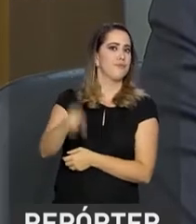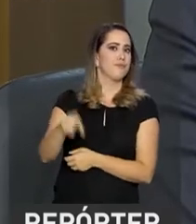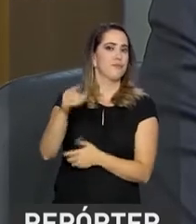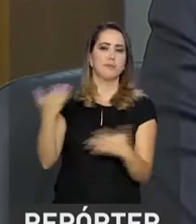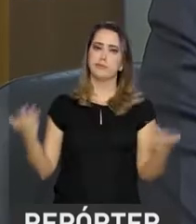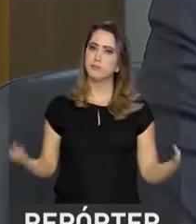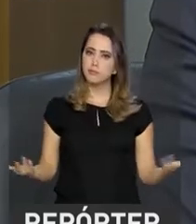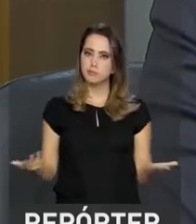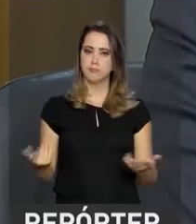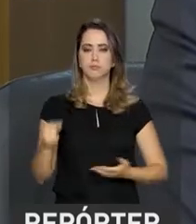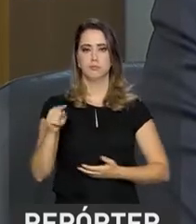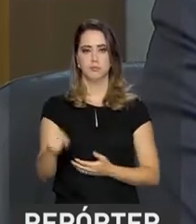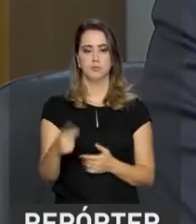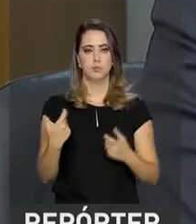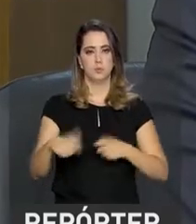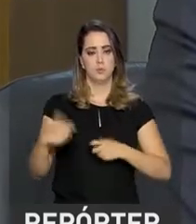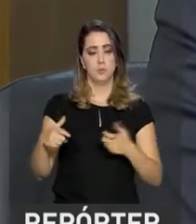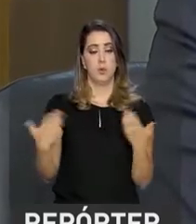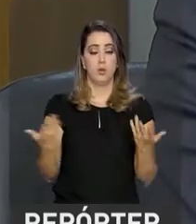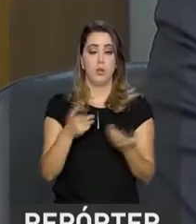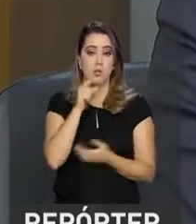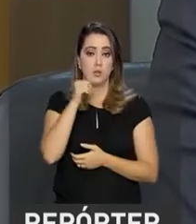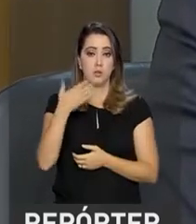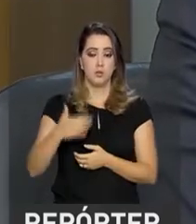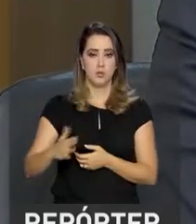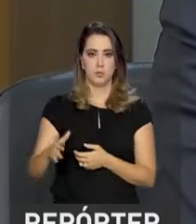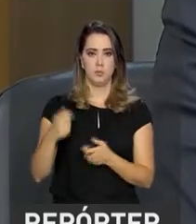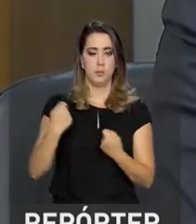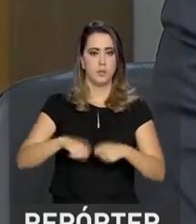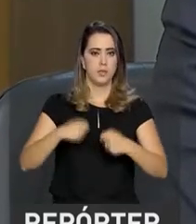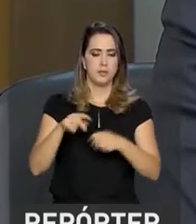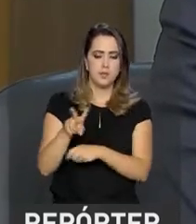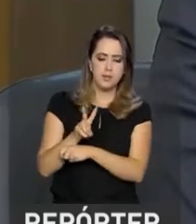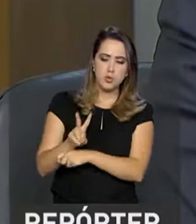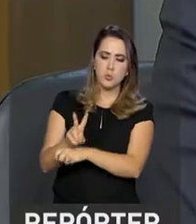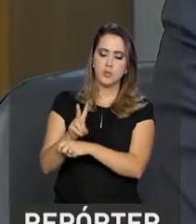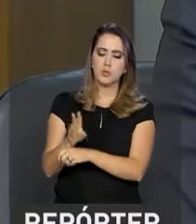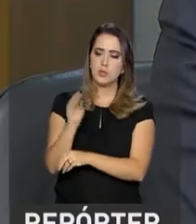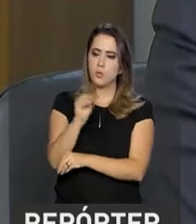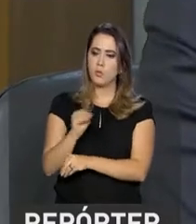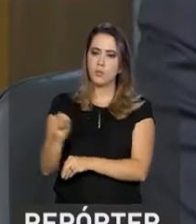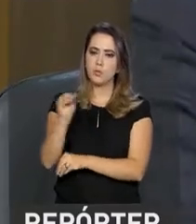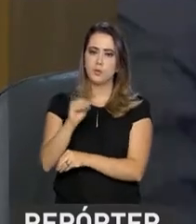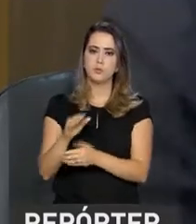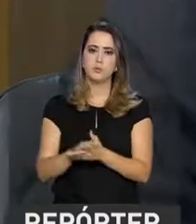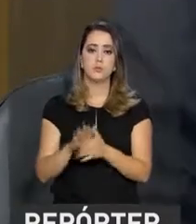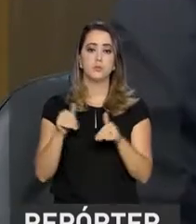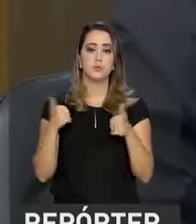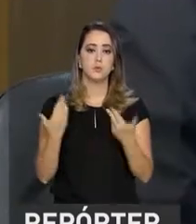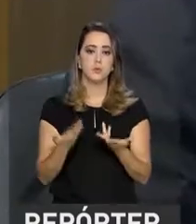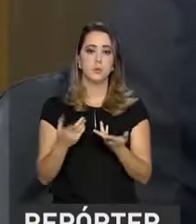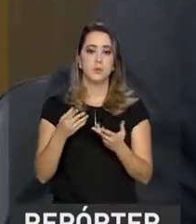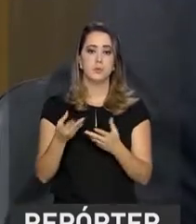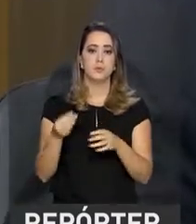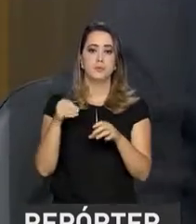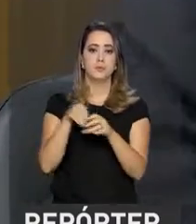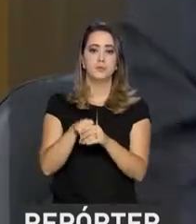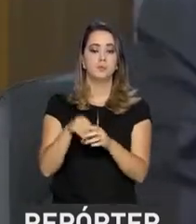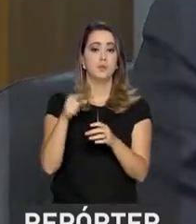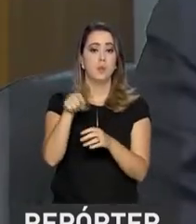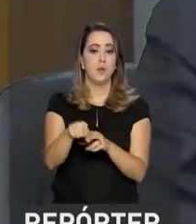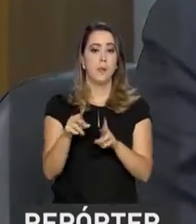pouso os mares hoje os oceanos precisam de proteção ele é justamente dentro dessa